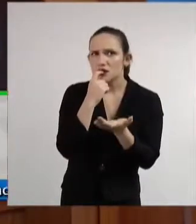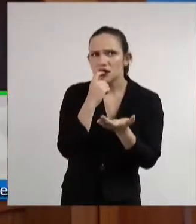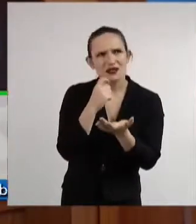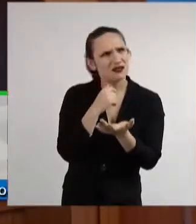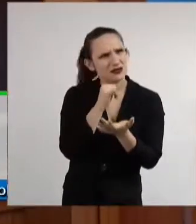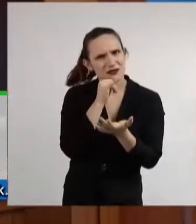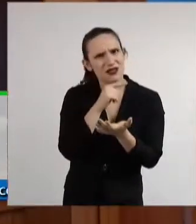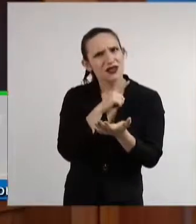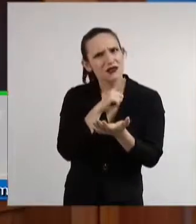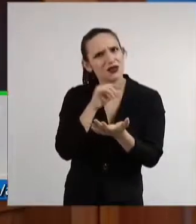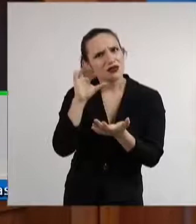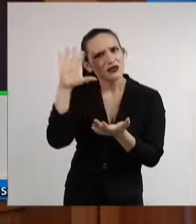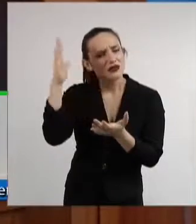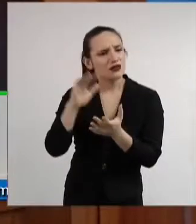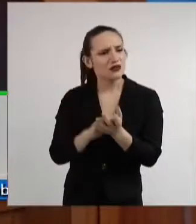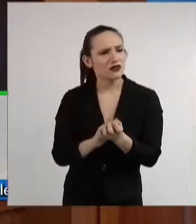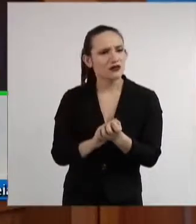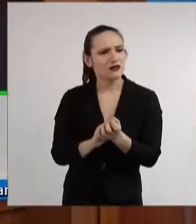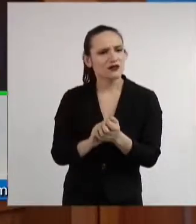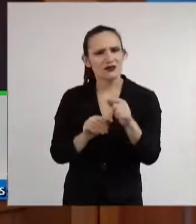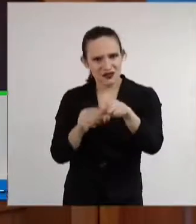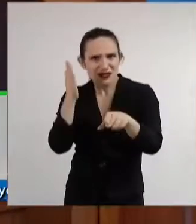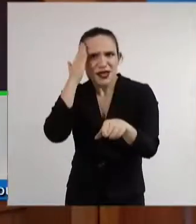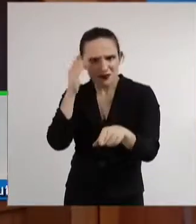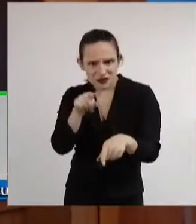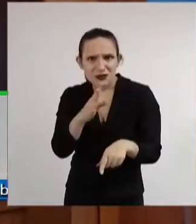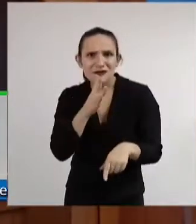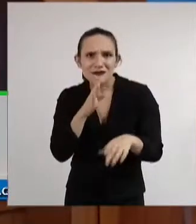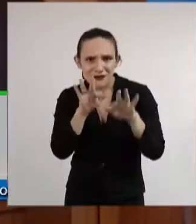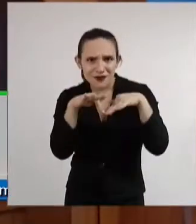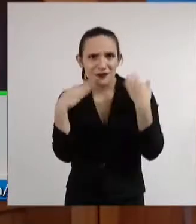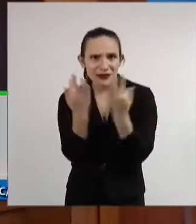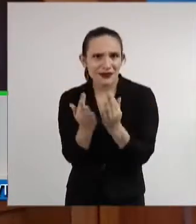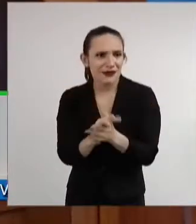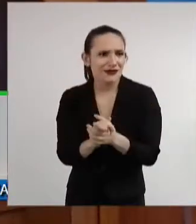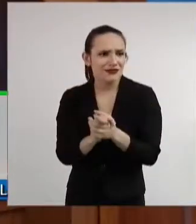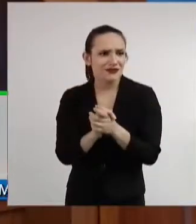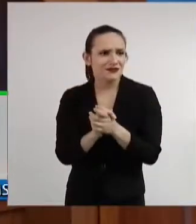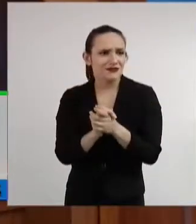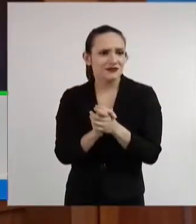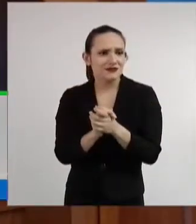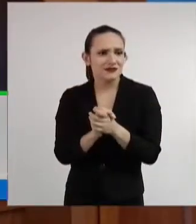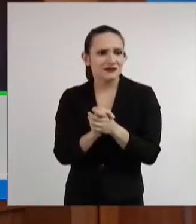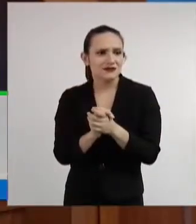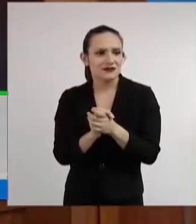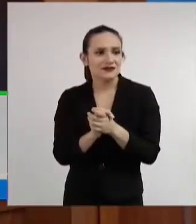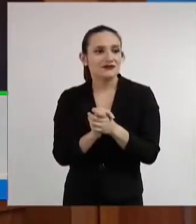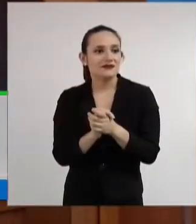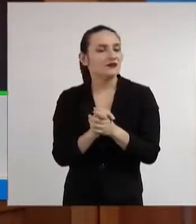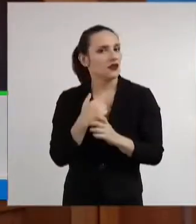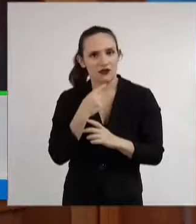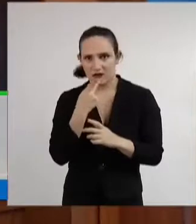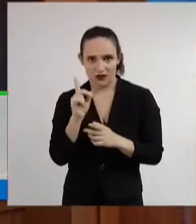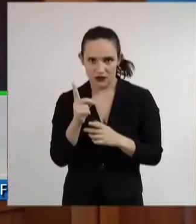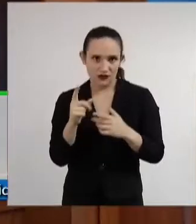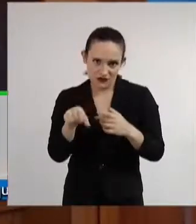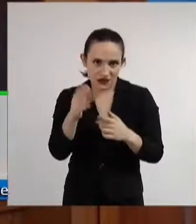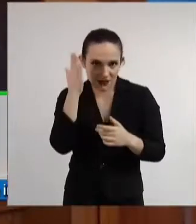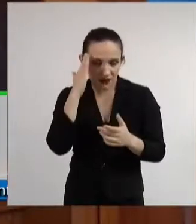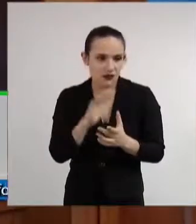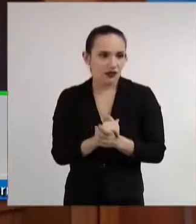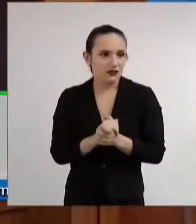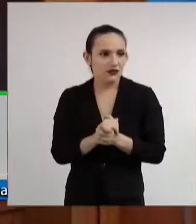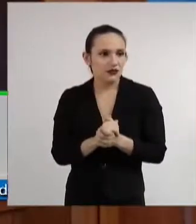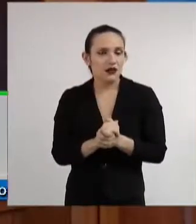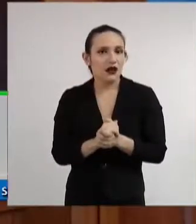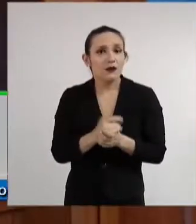fiquei sabendo de um caso, que Vossa Excelência conhece a família, e por uma questão ética, naturalmente eu não vou falar,